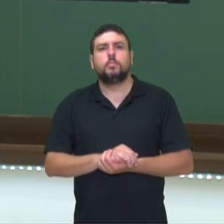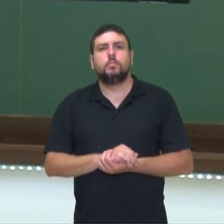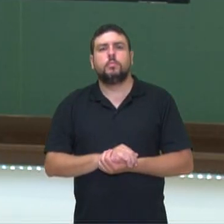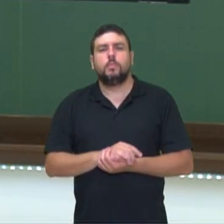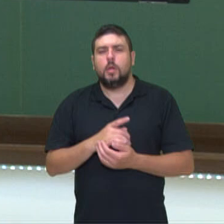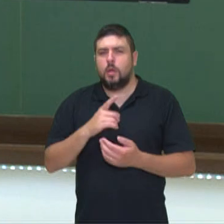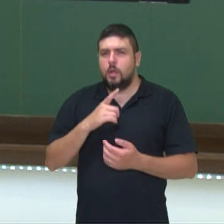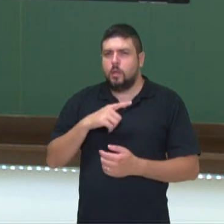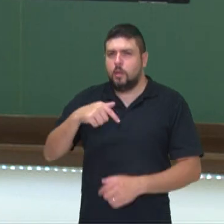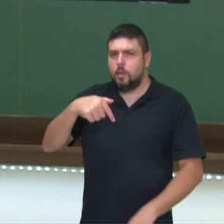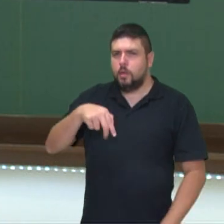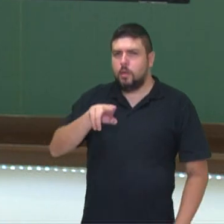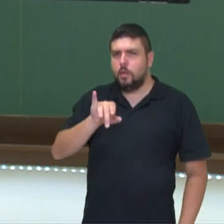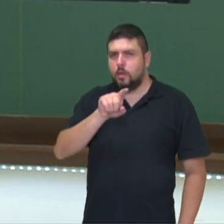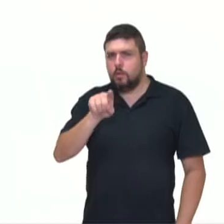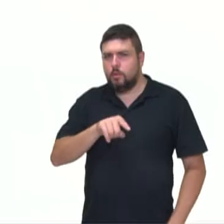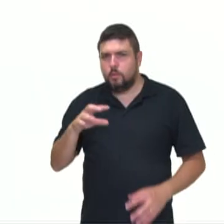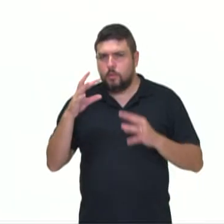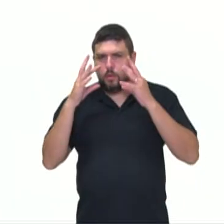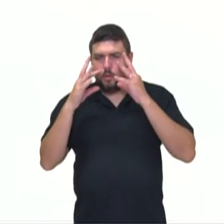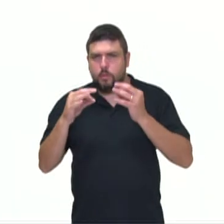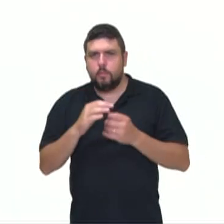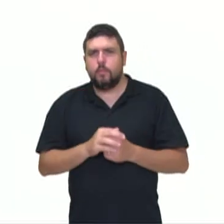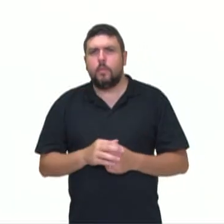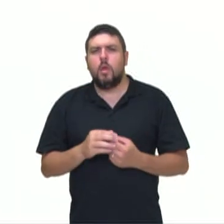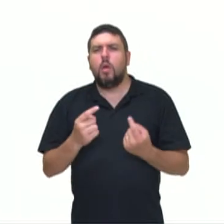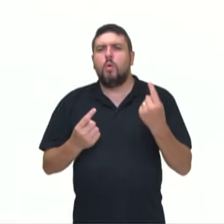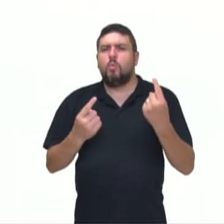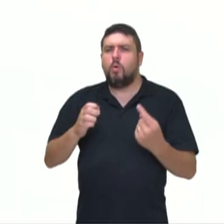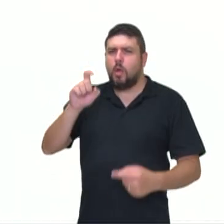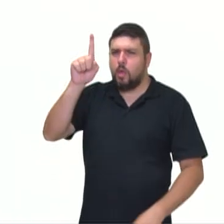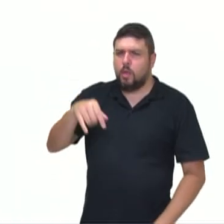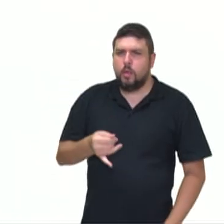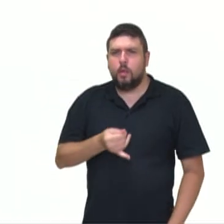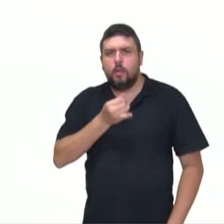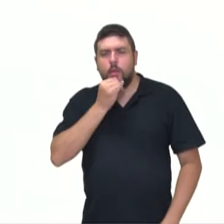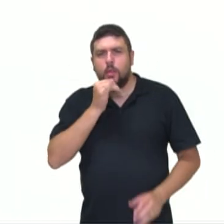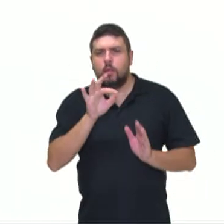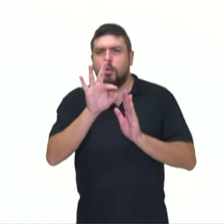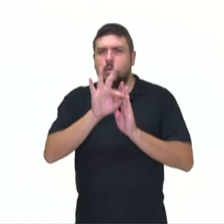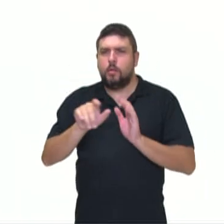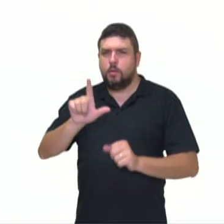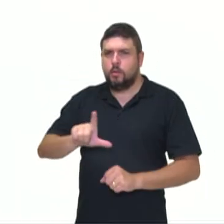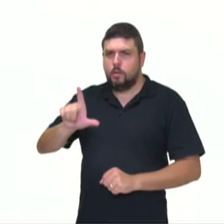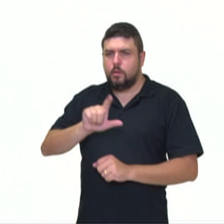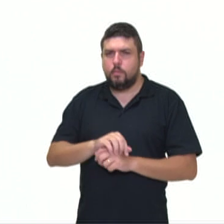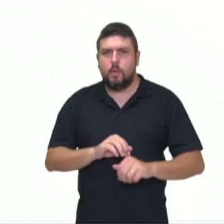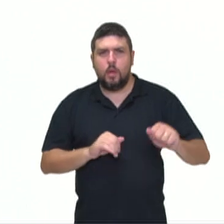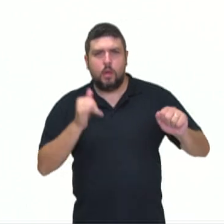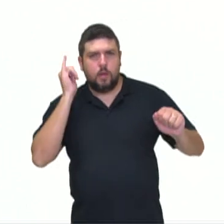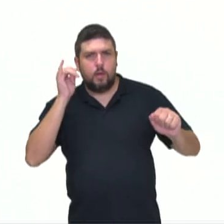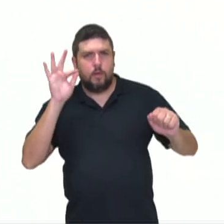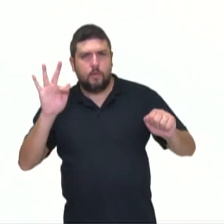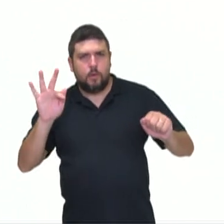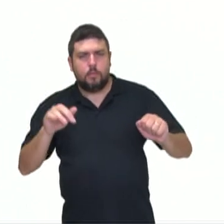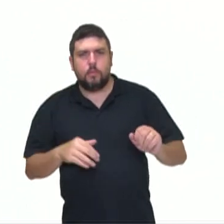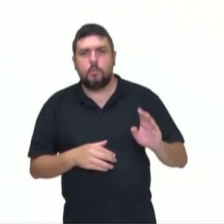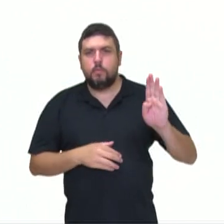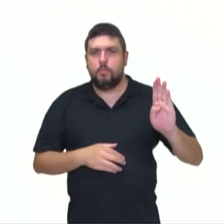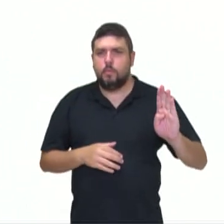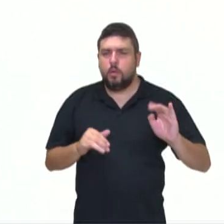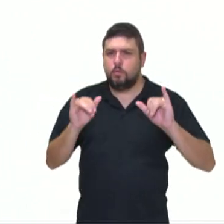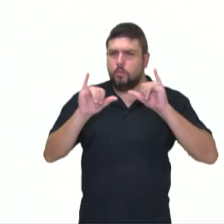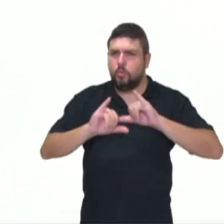Temos um quiz aqui, preste atenção. Qual alternativa traz um exemplo de texto literário? Letra A, fábula. B,